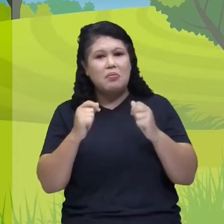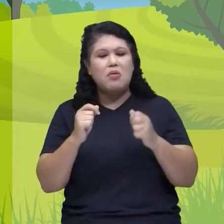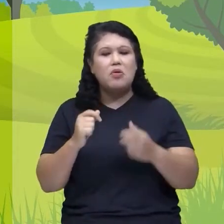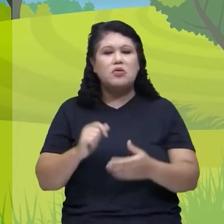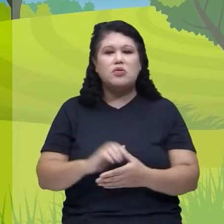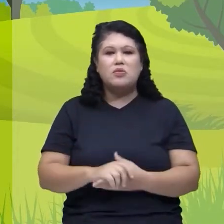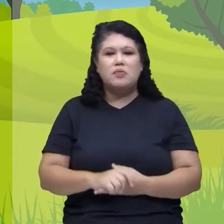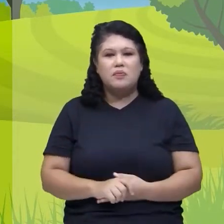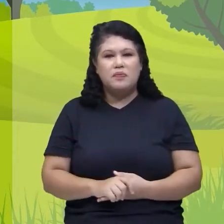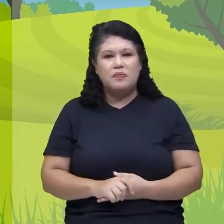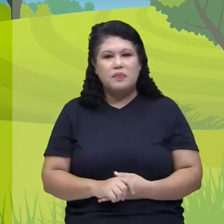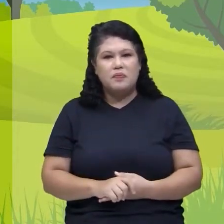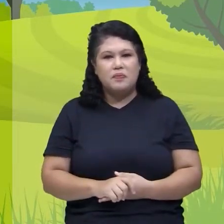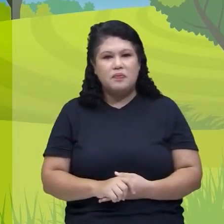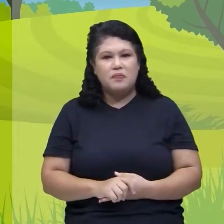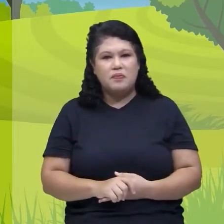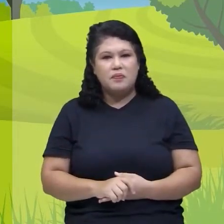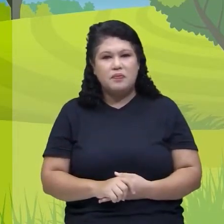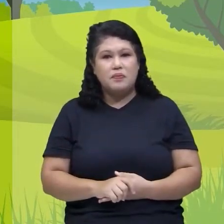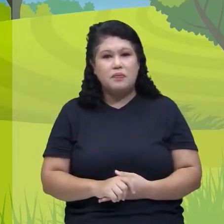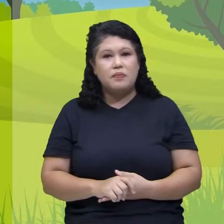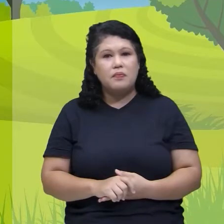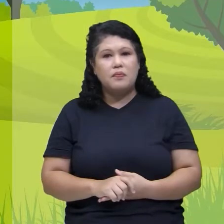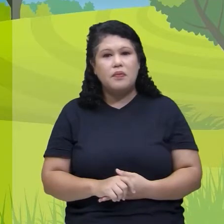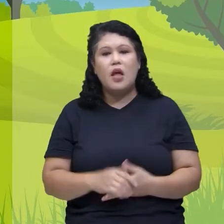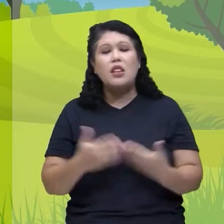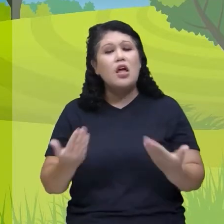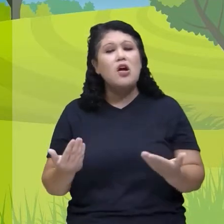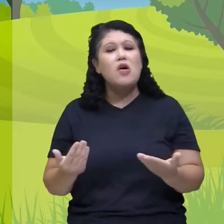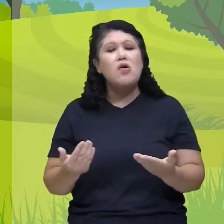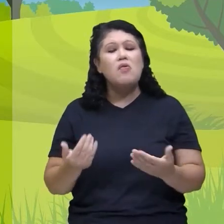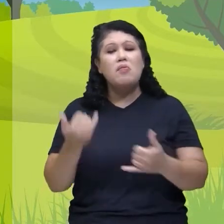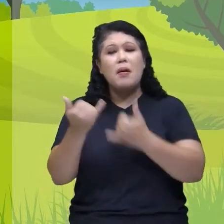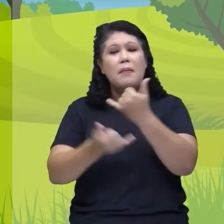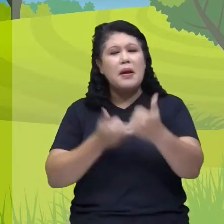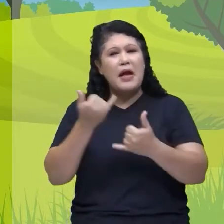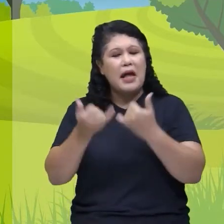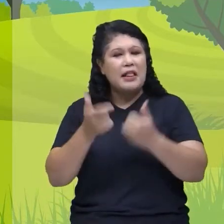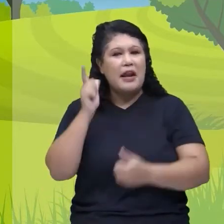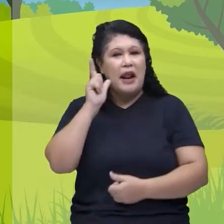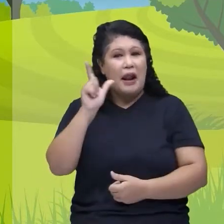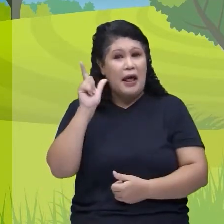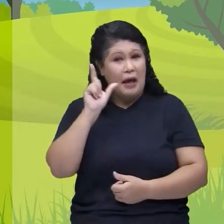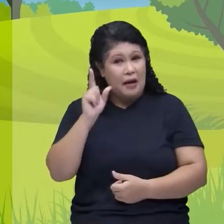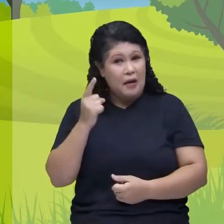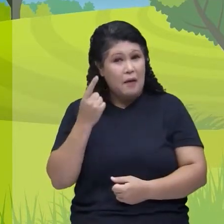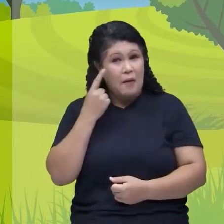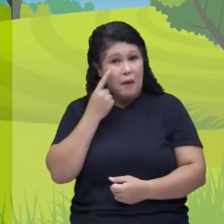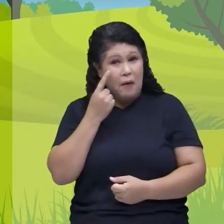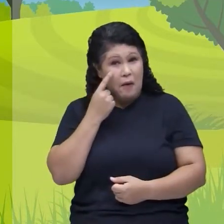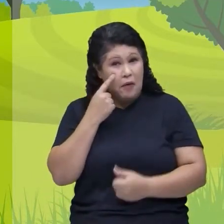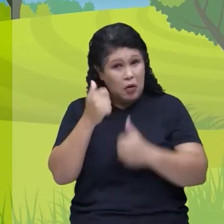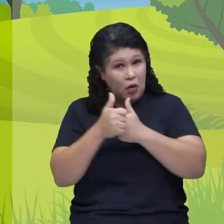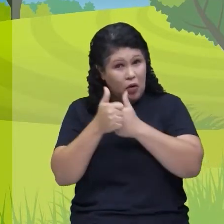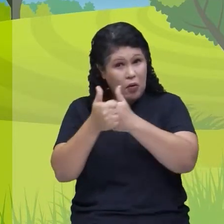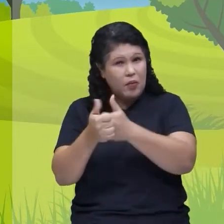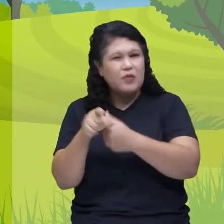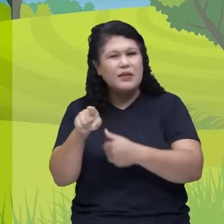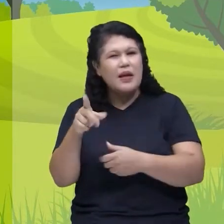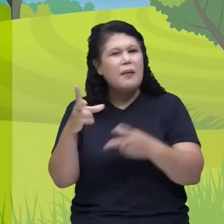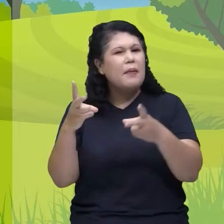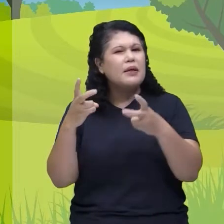tem problema, tá bom? Então, vamos fazer uma brincadeira super interessante agora. Vocês notaram que nós